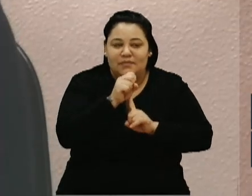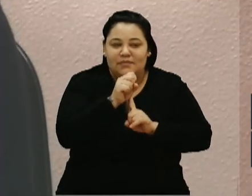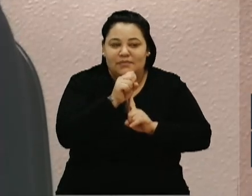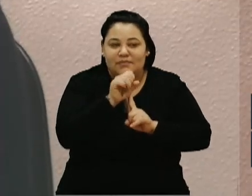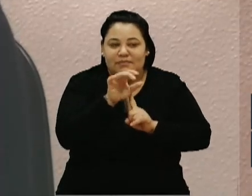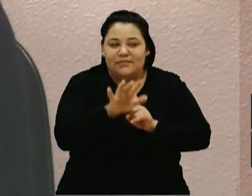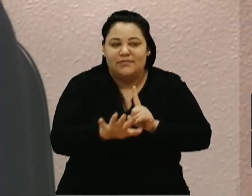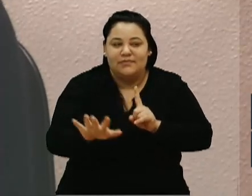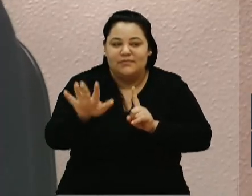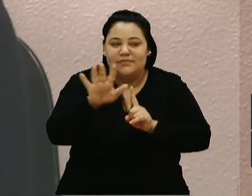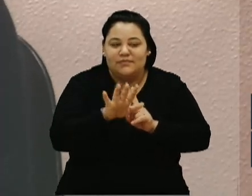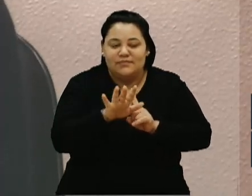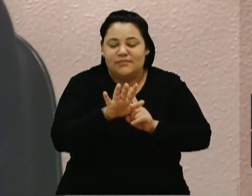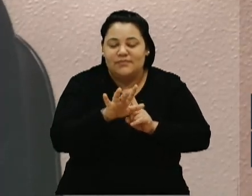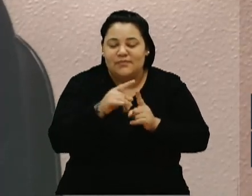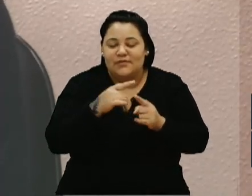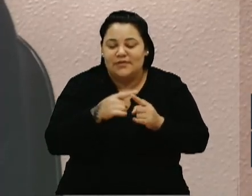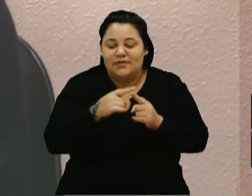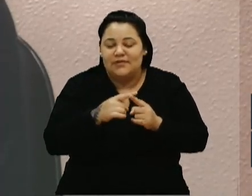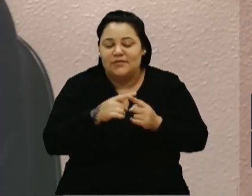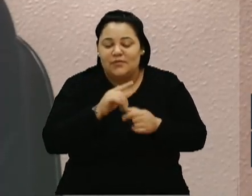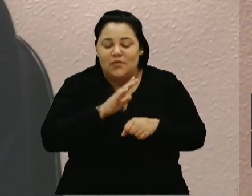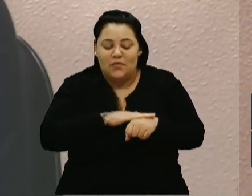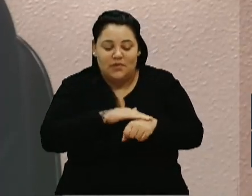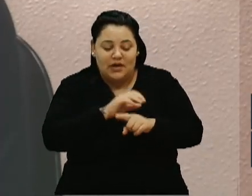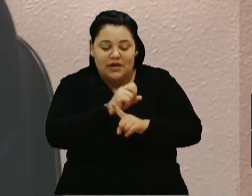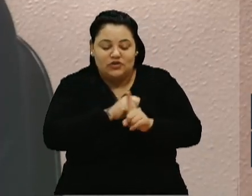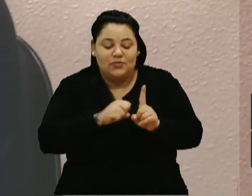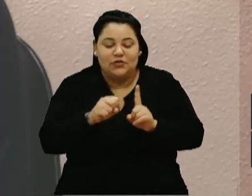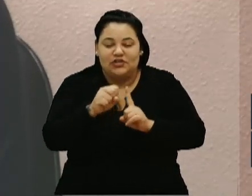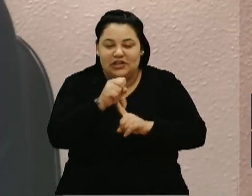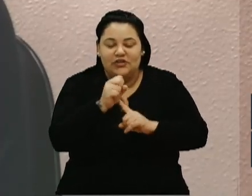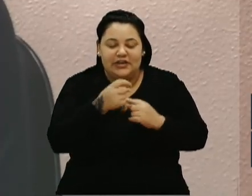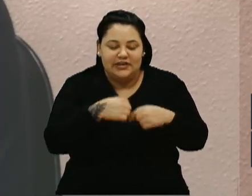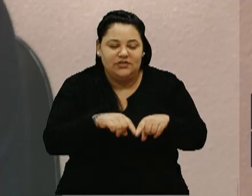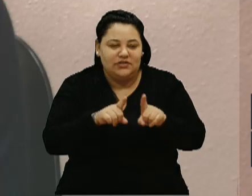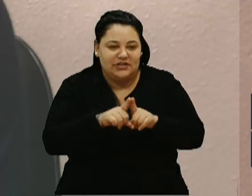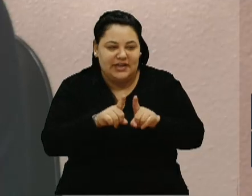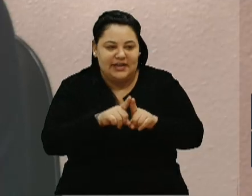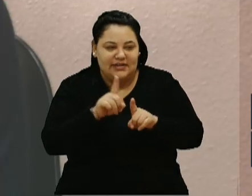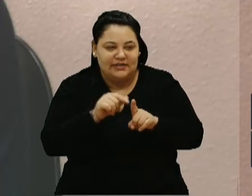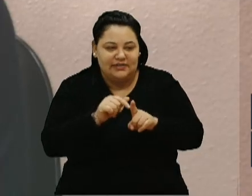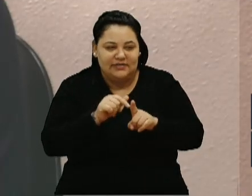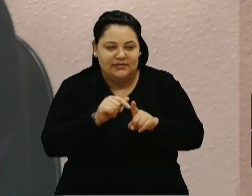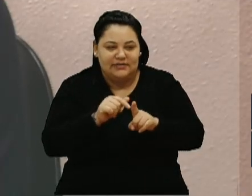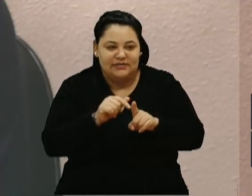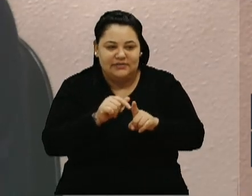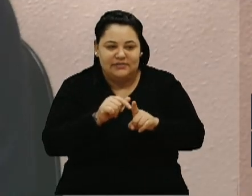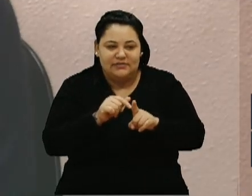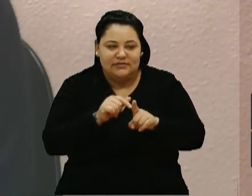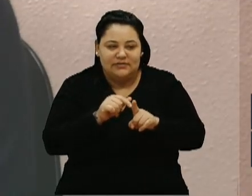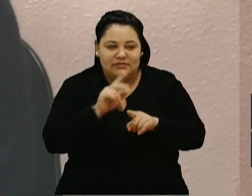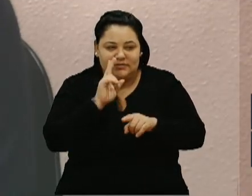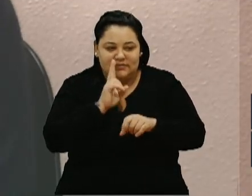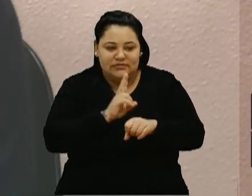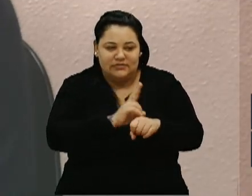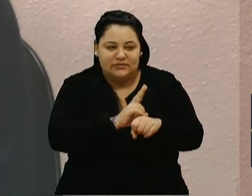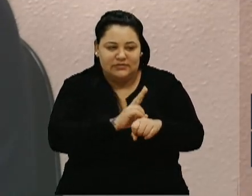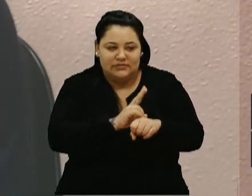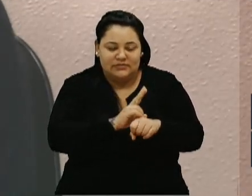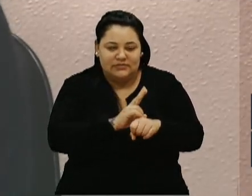enquanto a sociedade não aprender a conviver, a olhar e a cuidar de